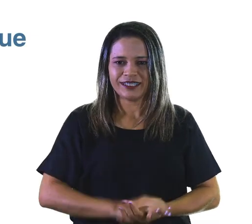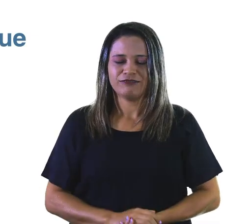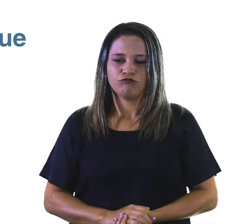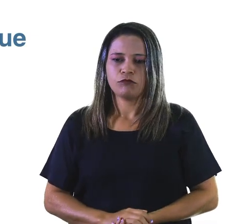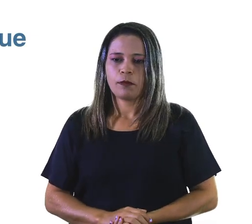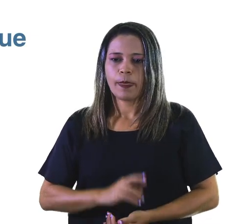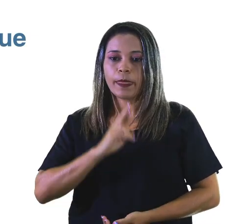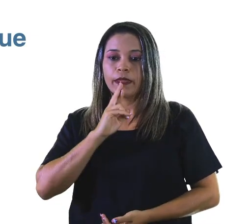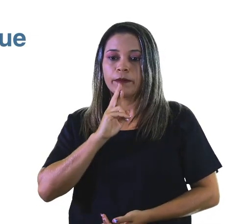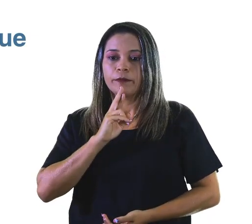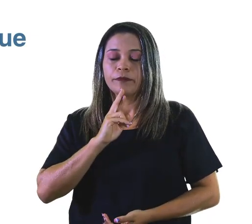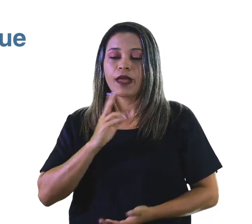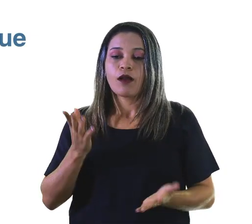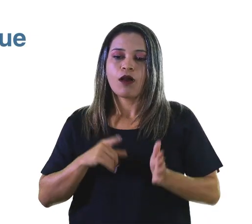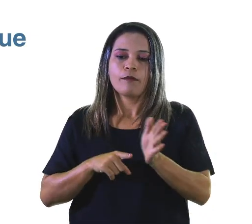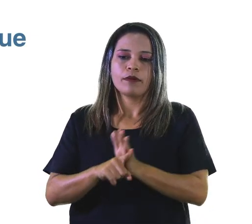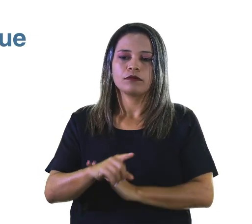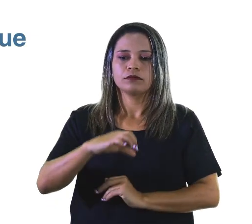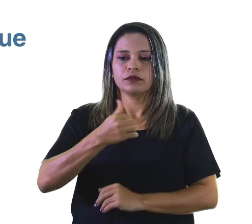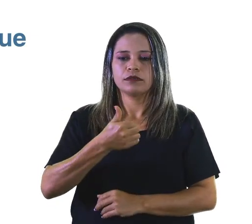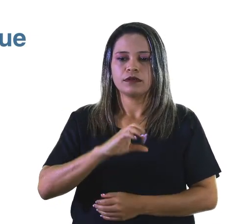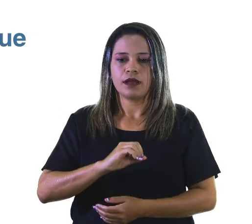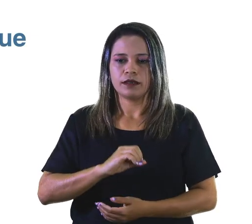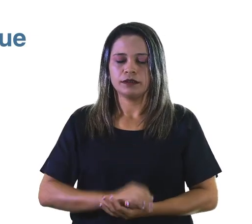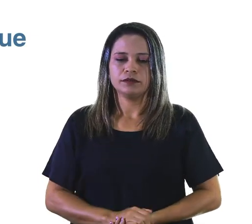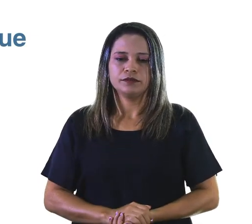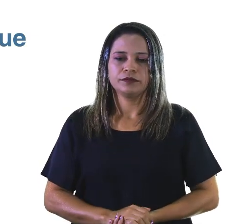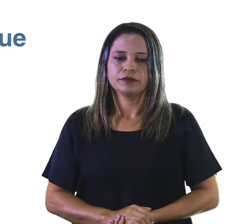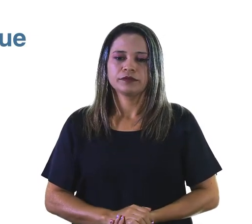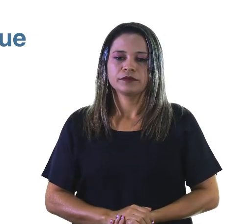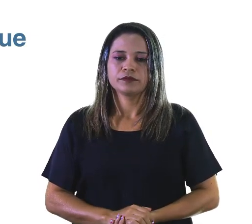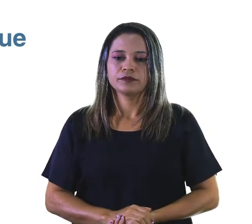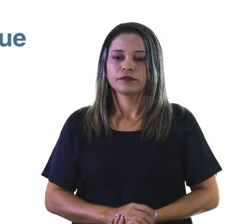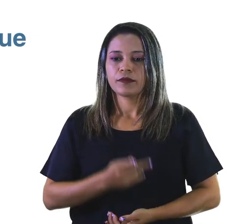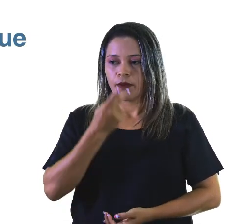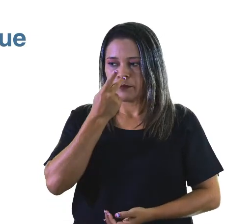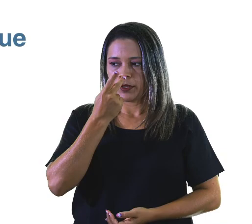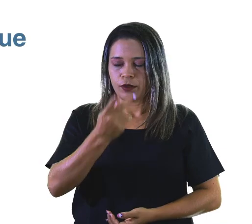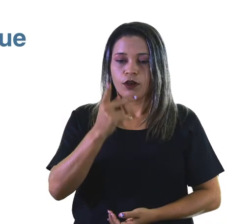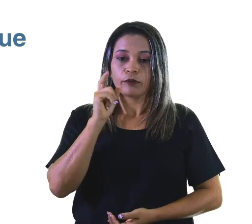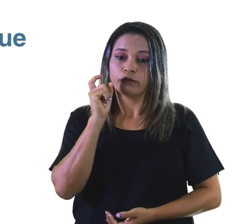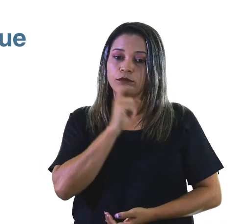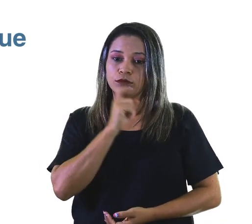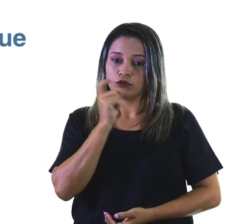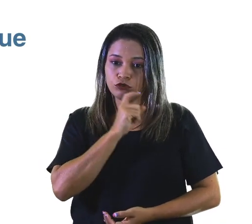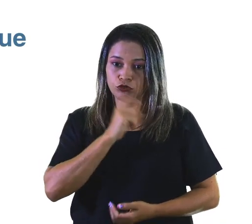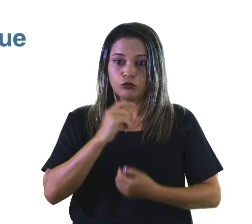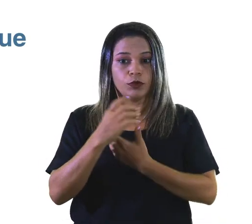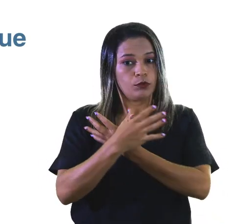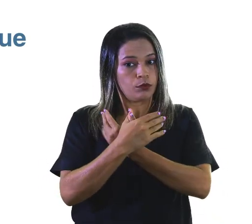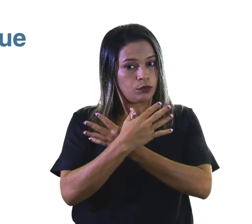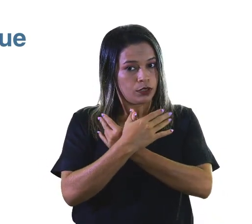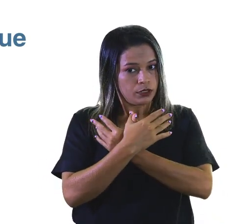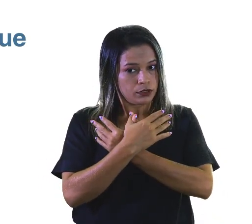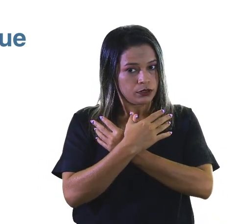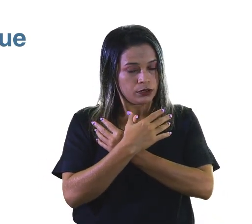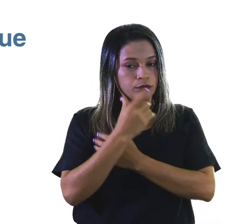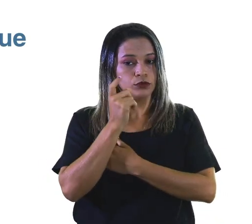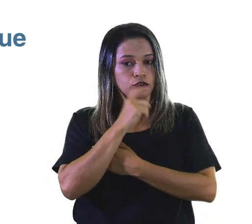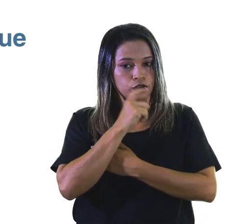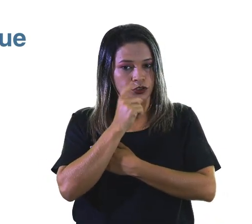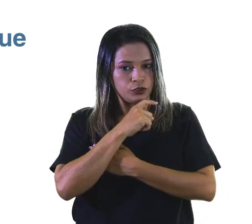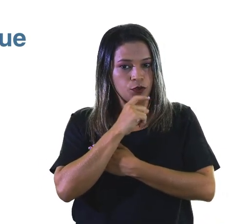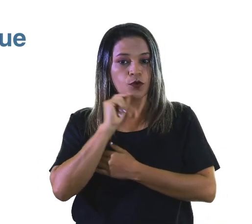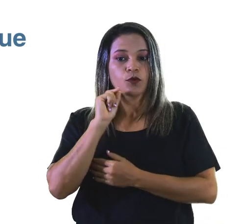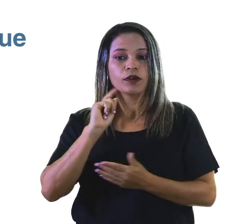10. Última questão. Pinóquio mentiu para a borboleta? O que aconteceu quando